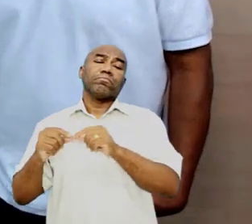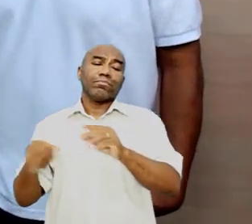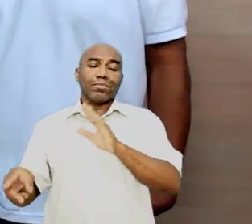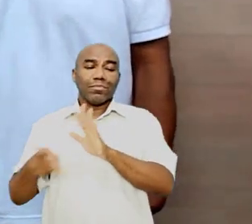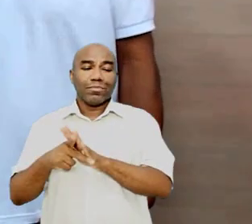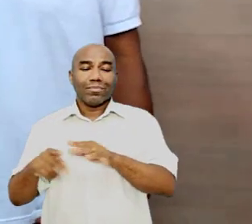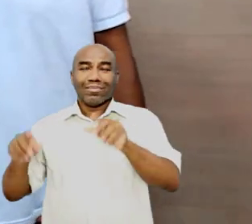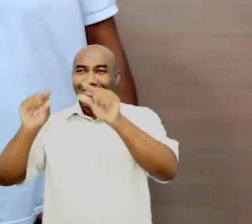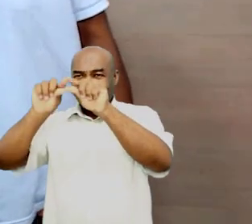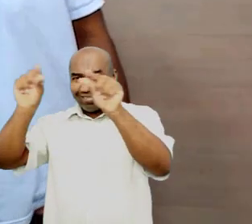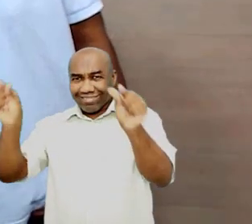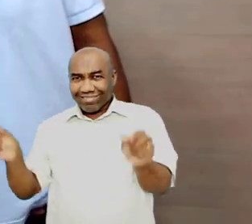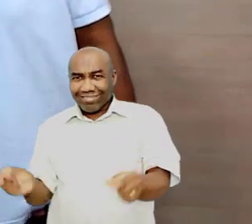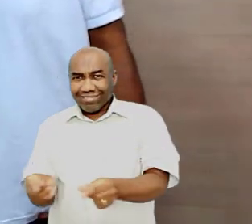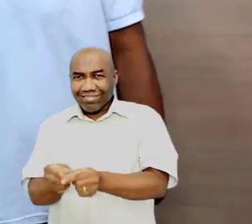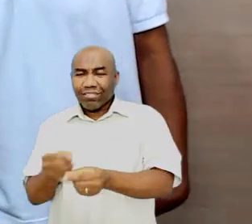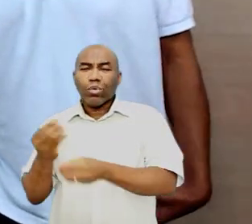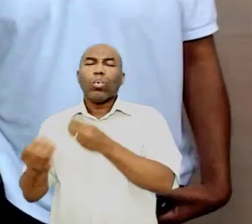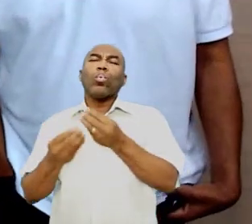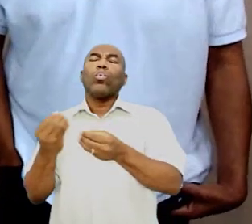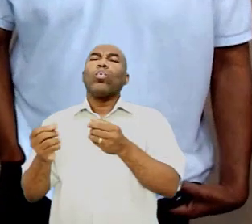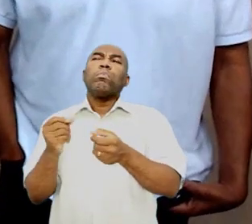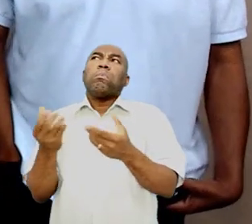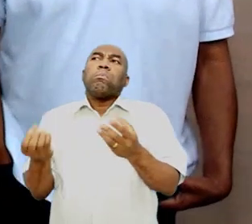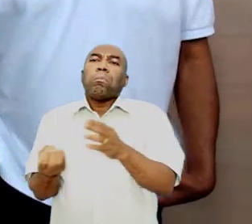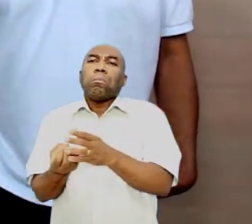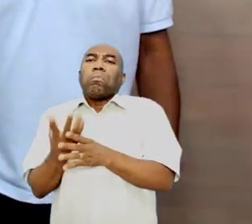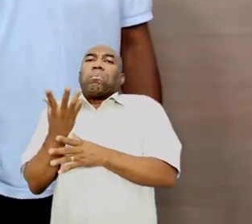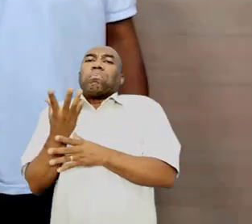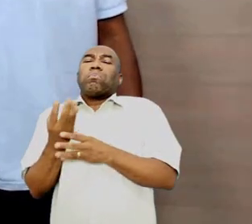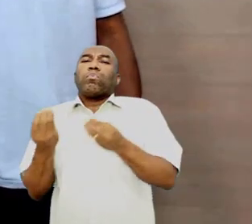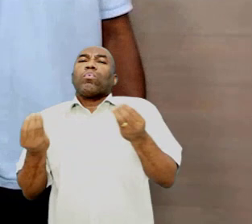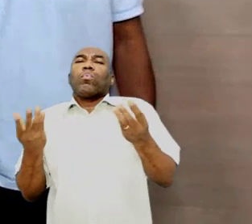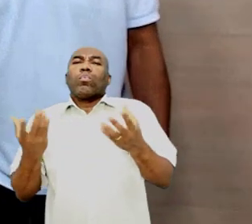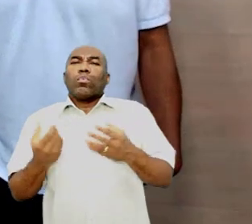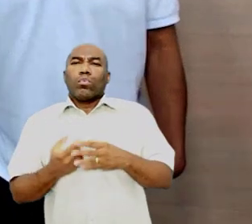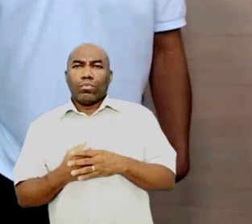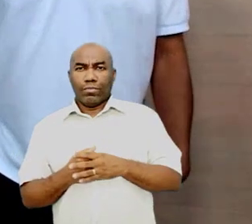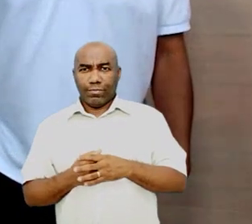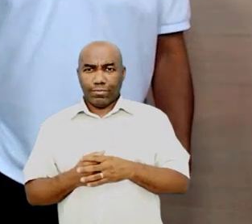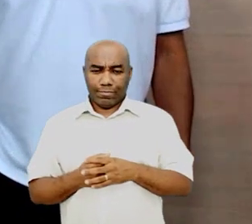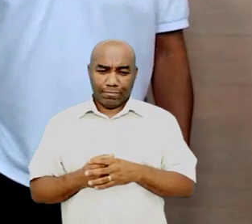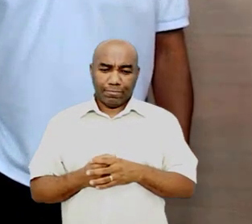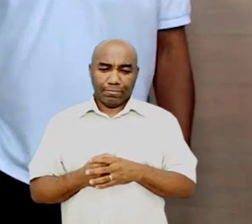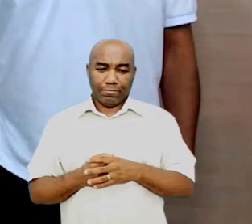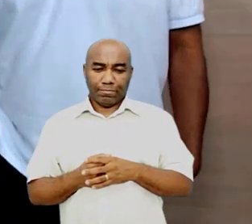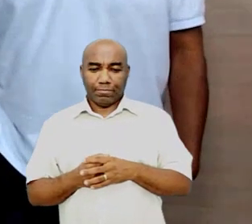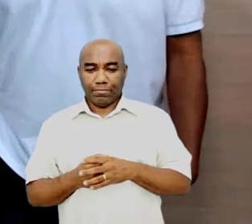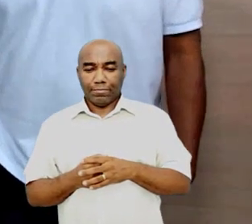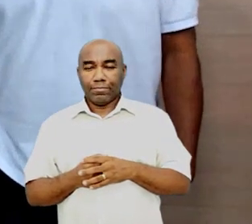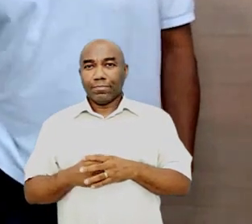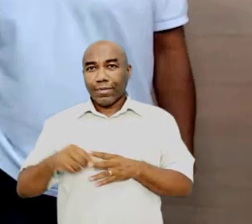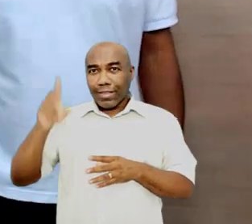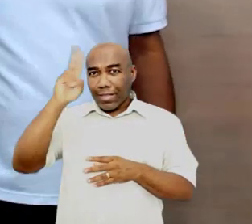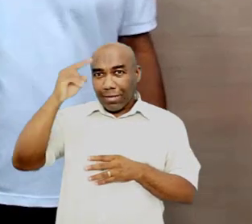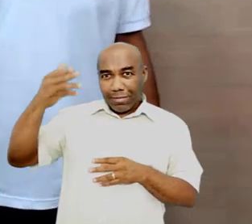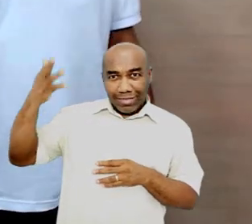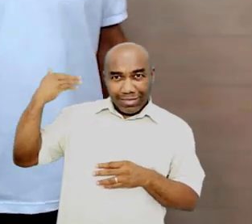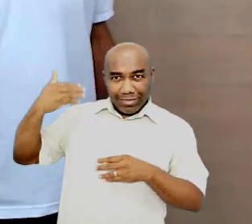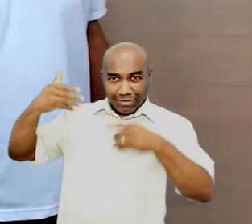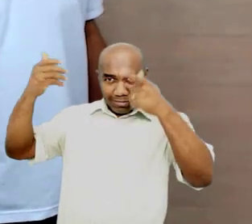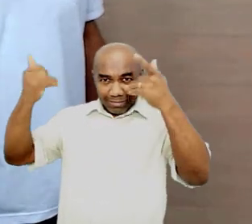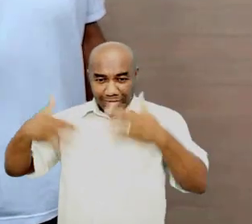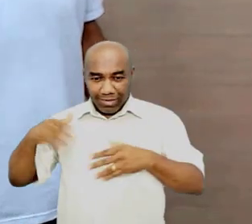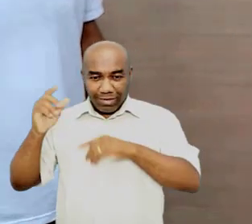externa? Essa cápsula externa, da onde que vem? Sabe da onde que vem? Primeira aula. Vírus